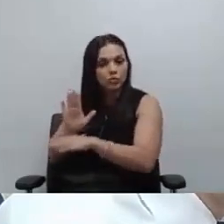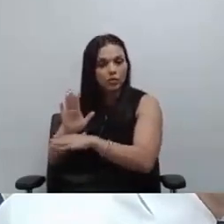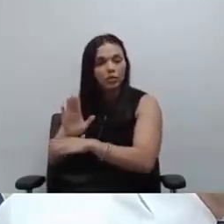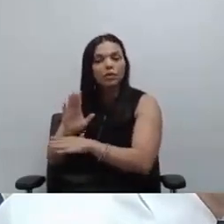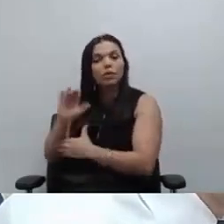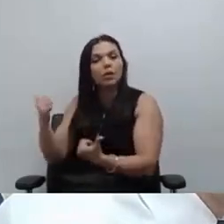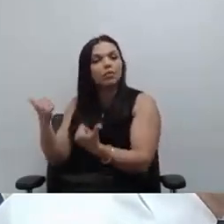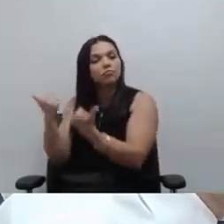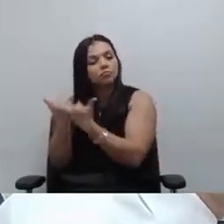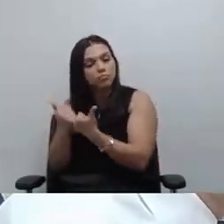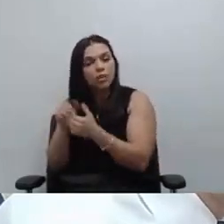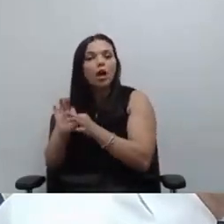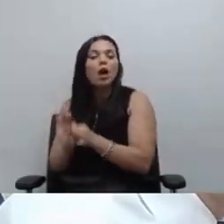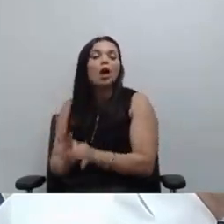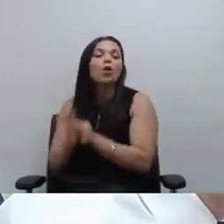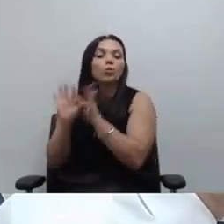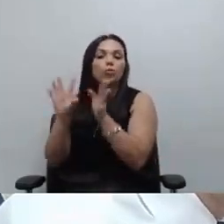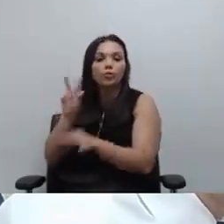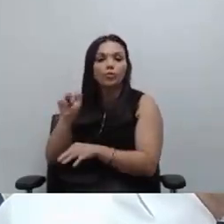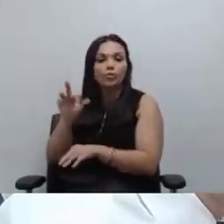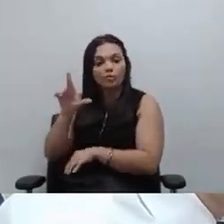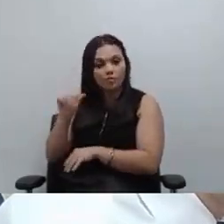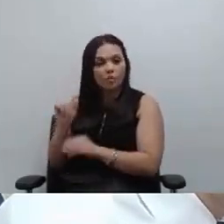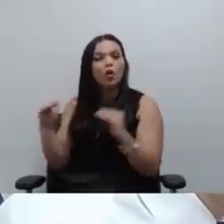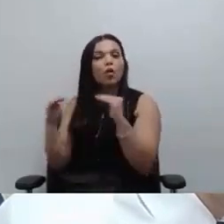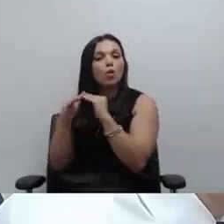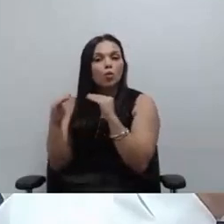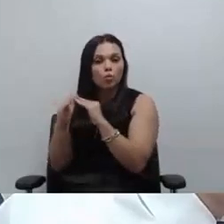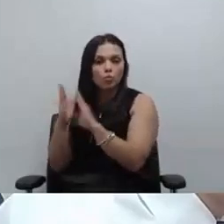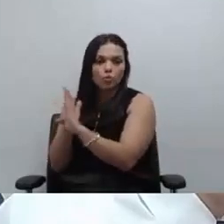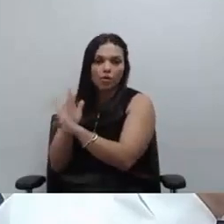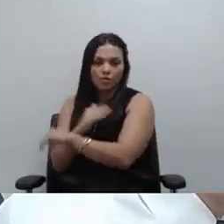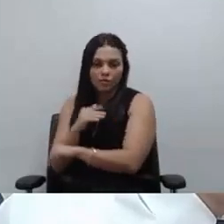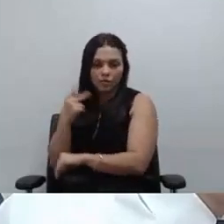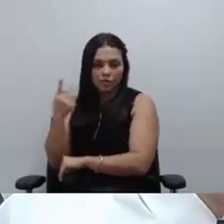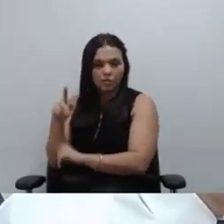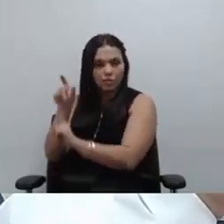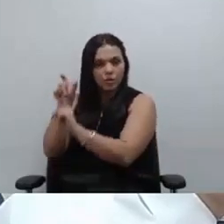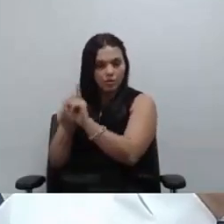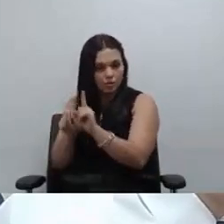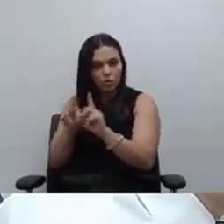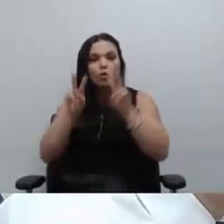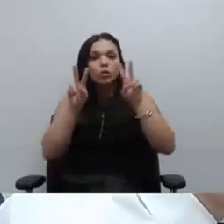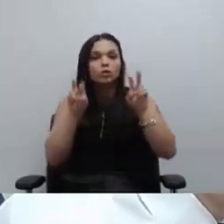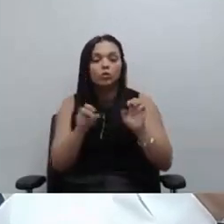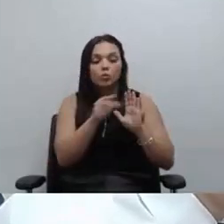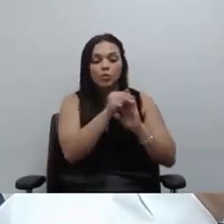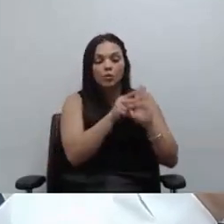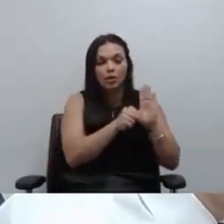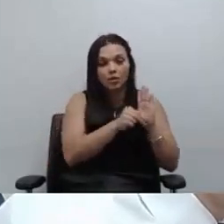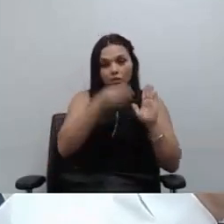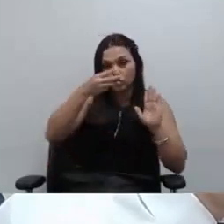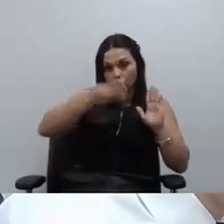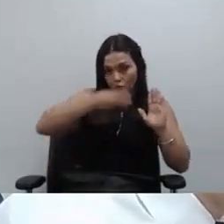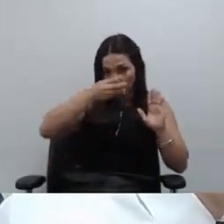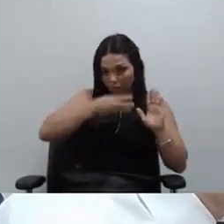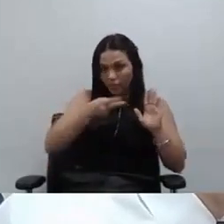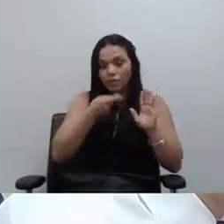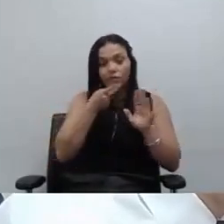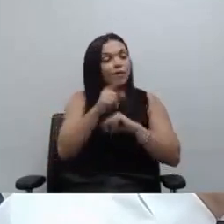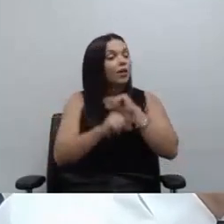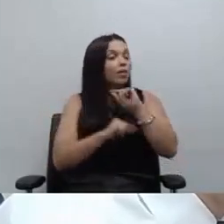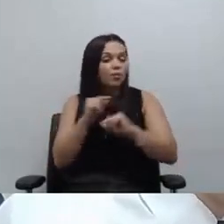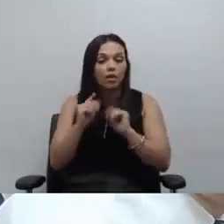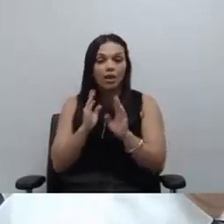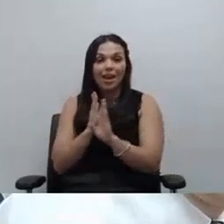regional, autorizou, concordou com o afastamento da colega. Em relação ao artigo 3º, que prevê o seguinte: